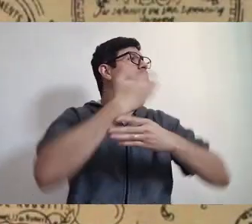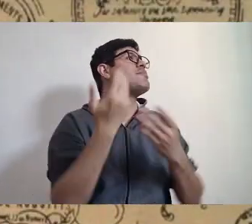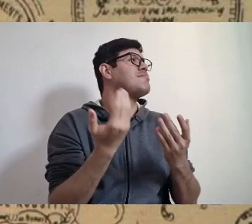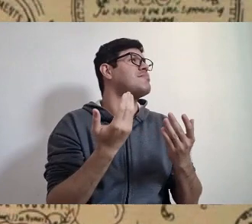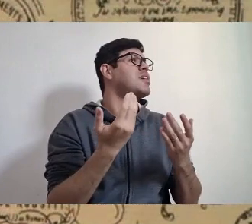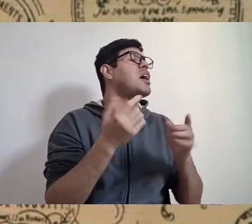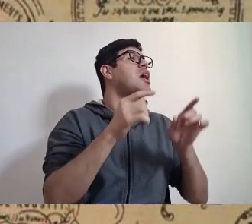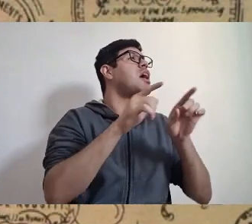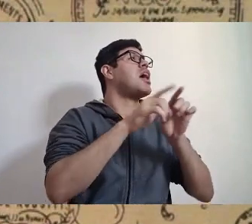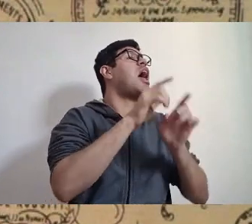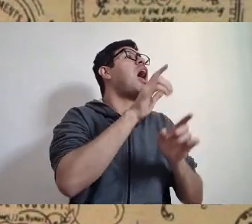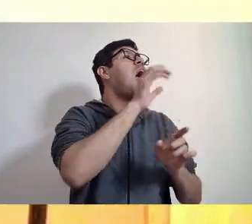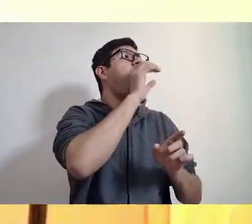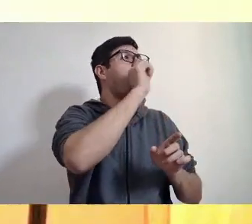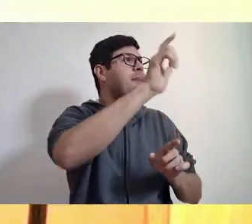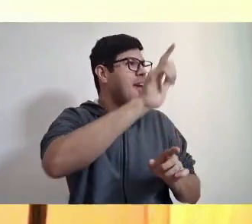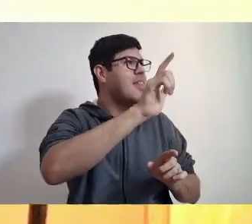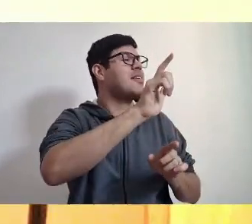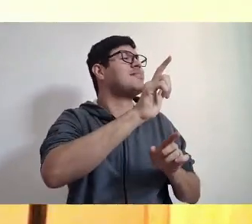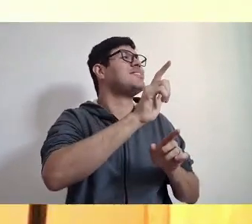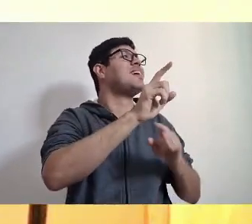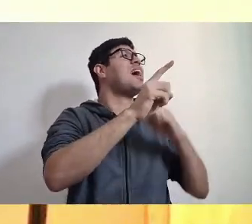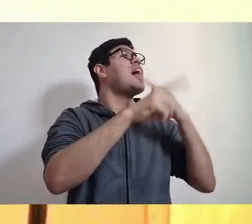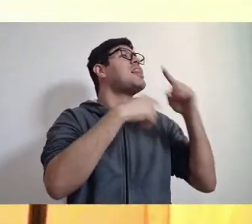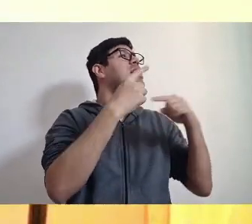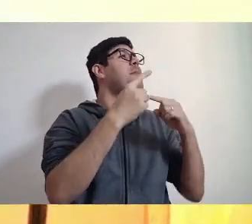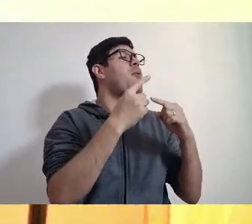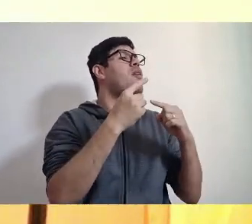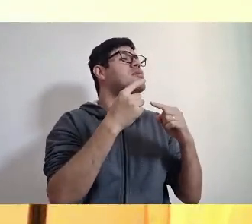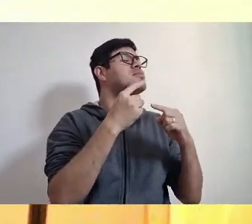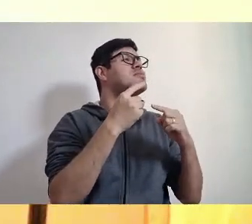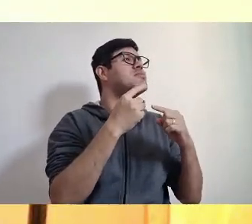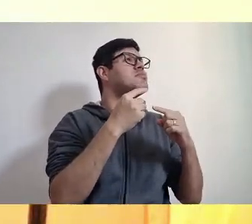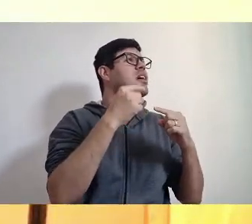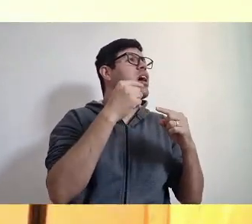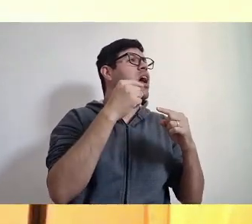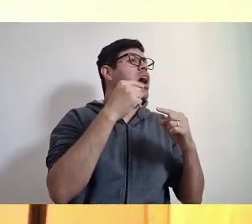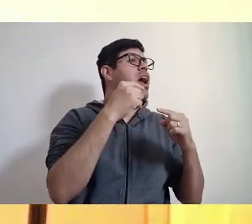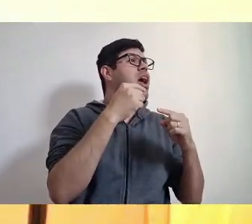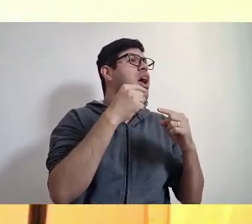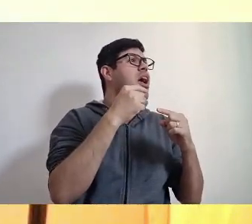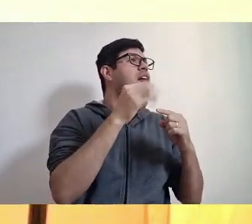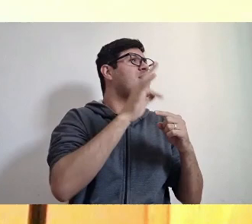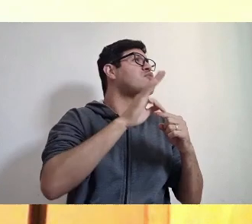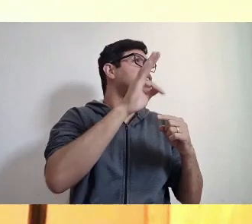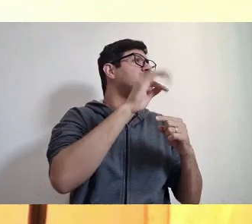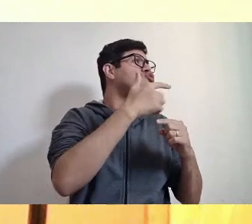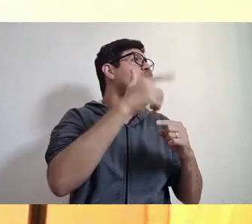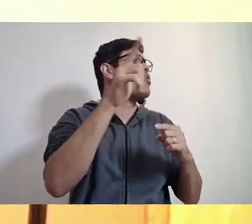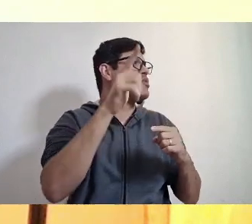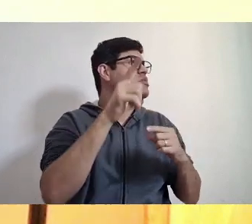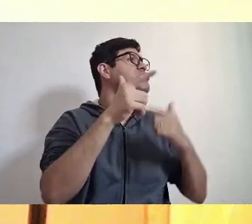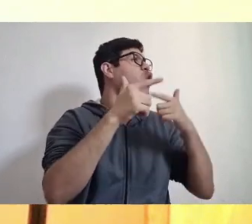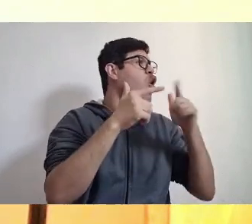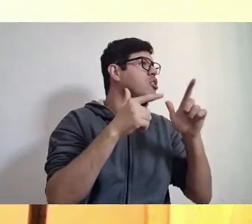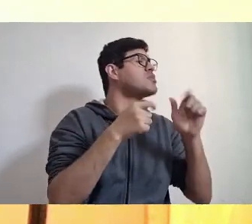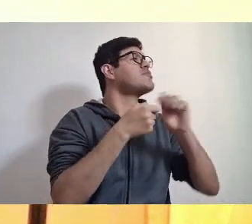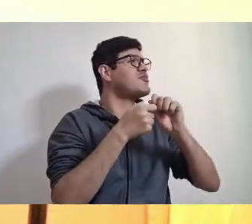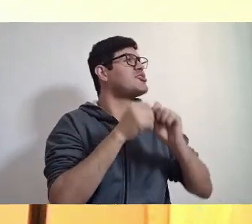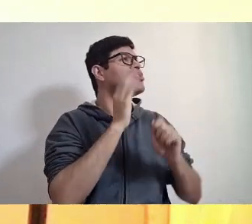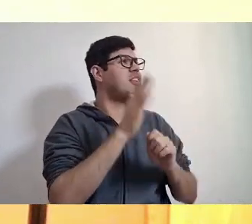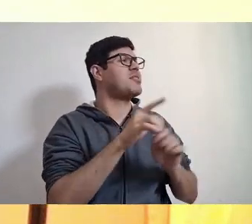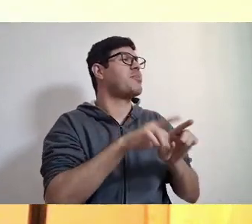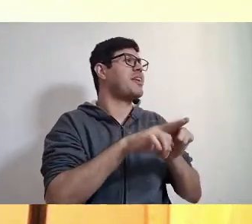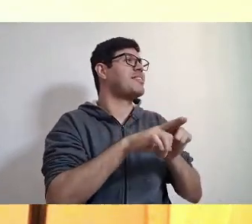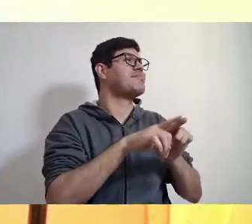municipal. Bom, agora vamos chegar a você, presidente da Câmara. Vamos lá, a trajetória foi grande. Então, mas eu quero chegar aqui